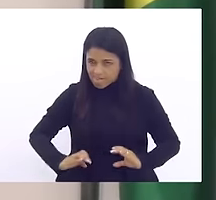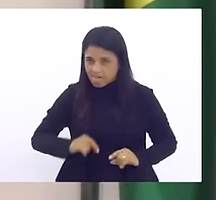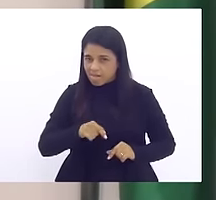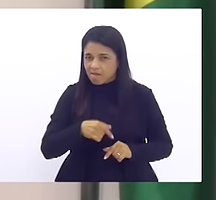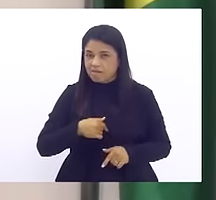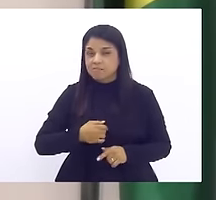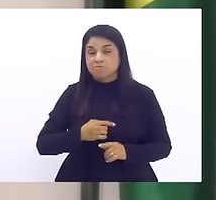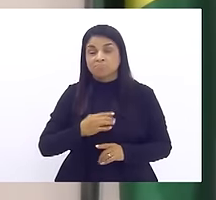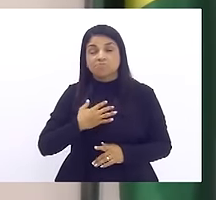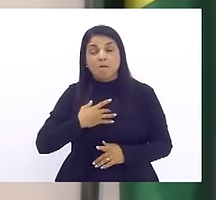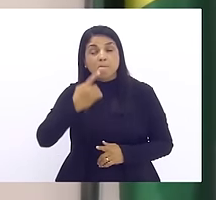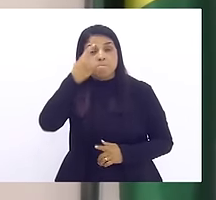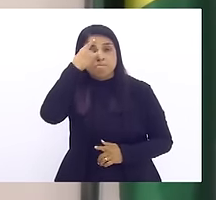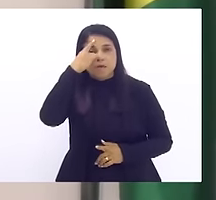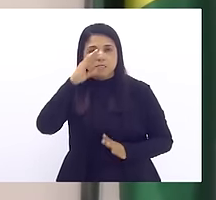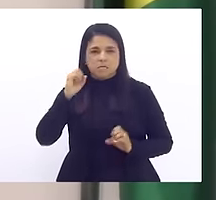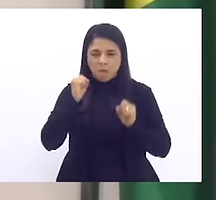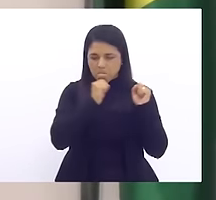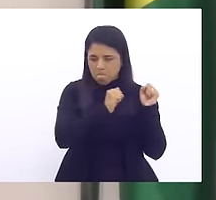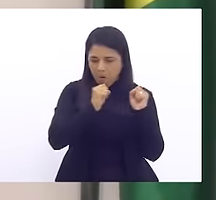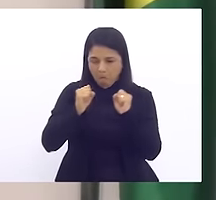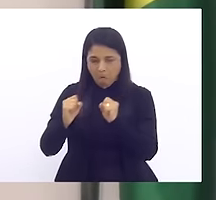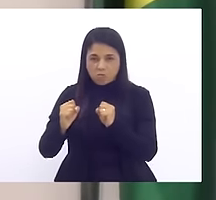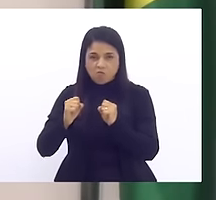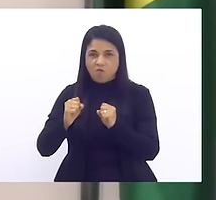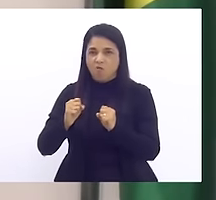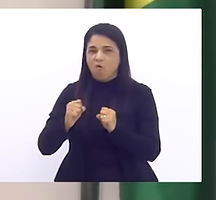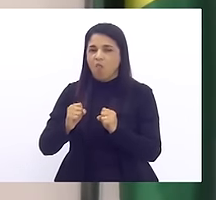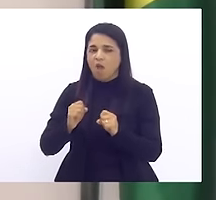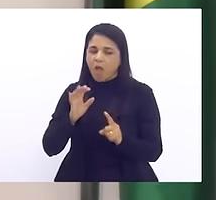muito poderoso e Valente intimidador